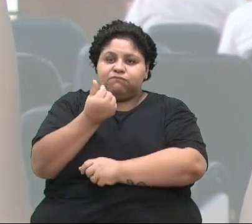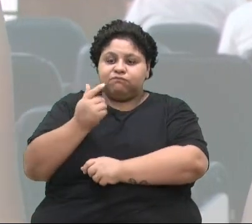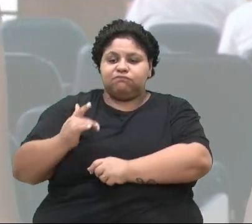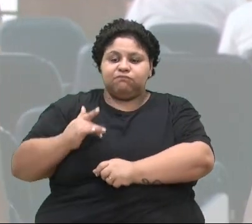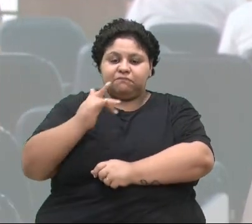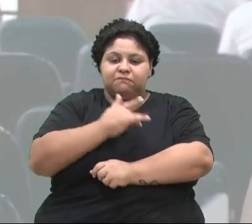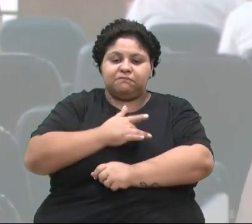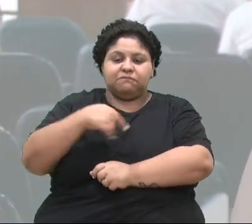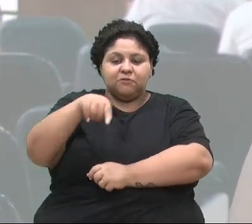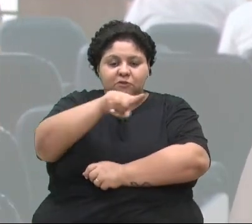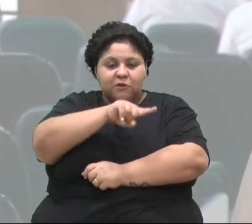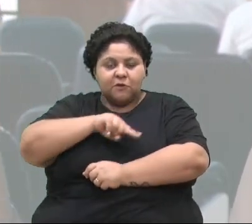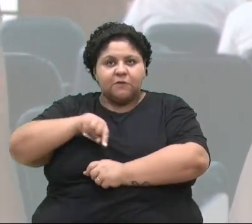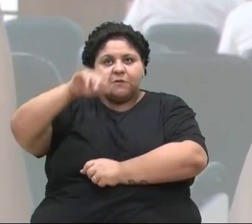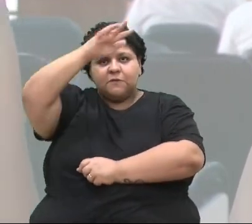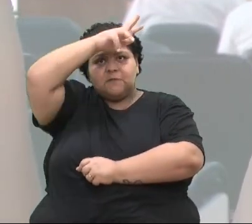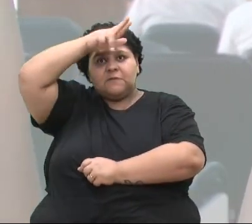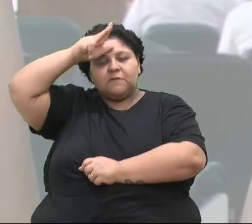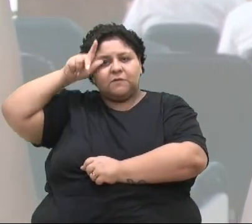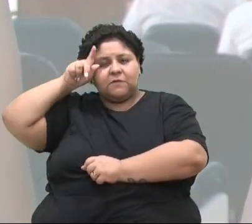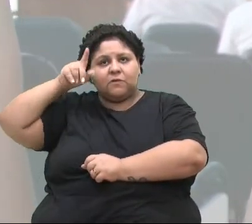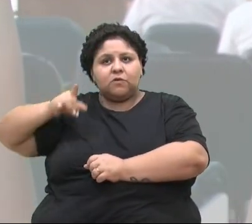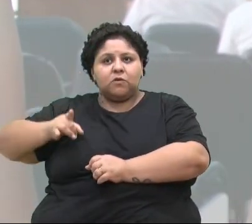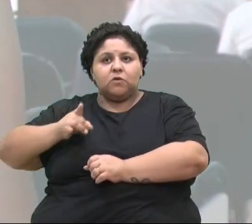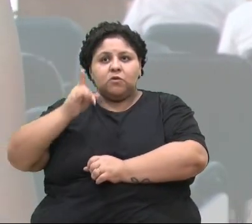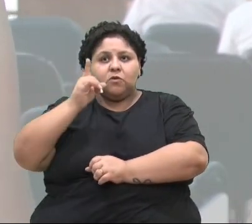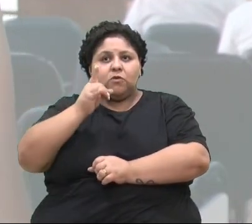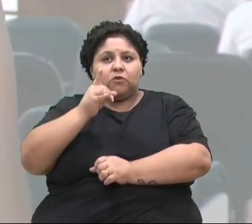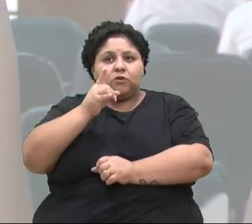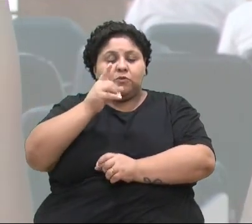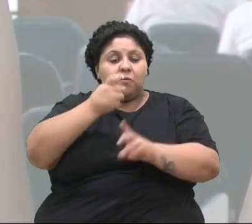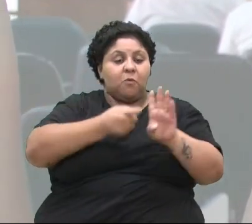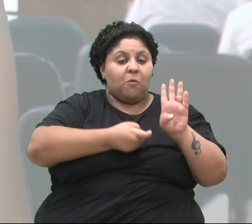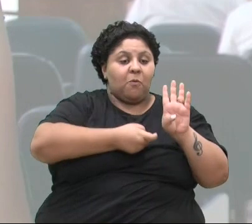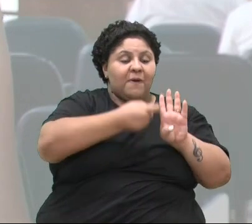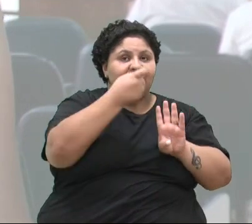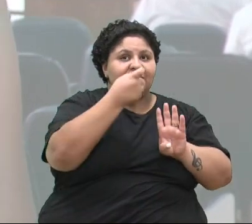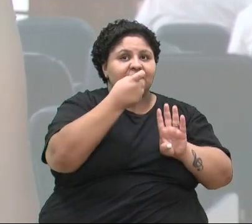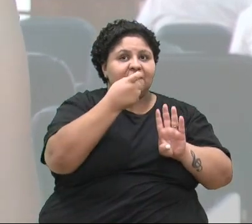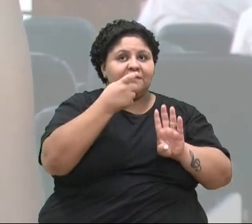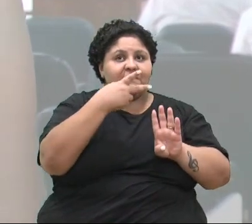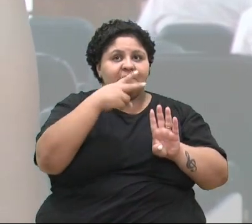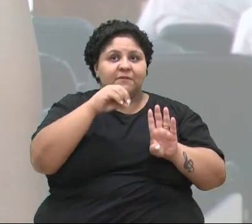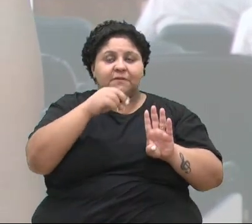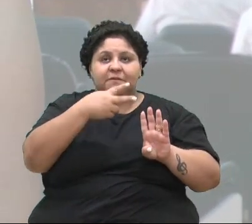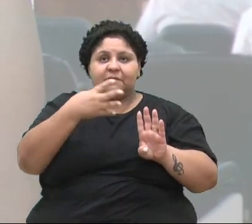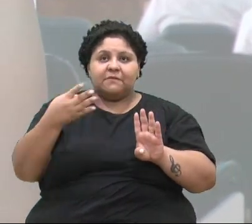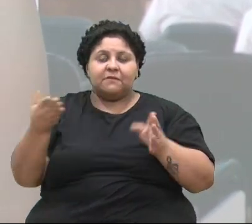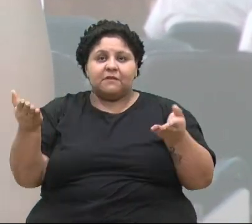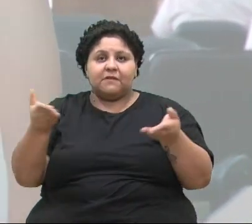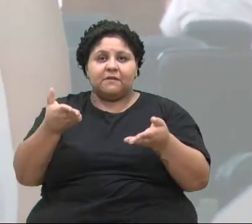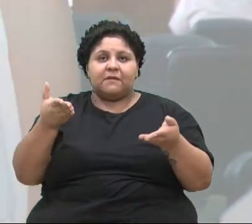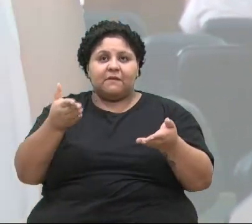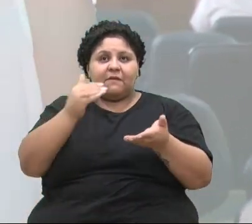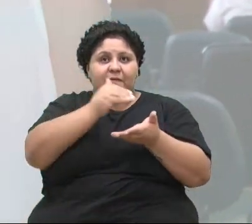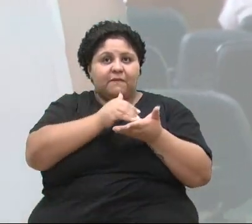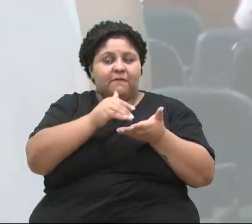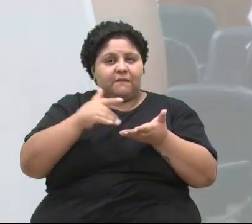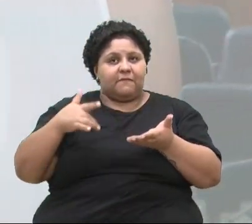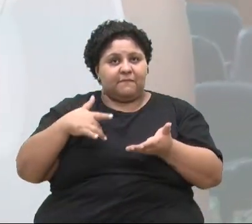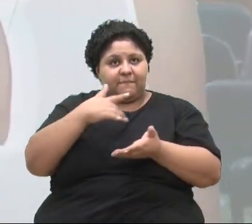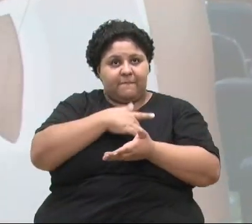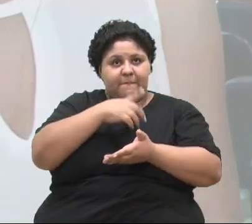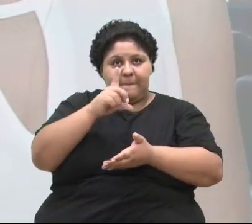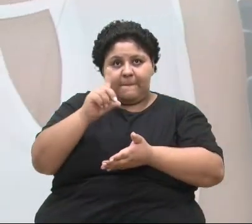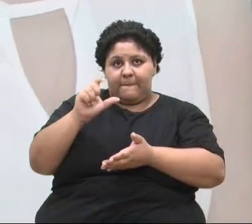nosso município, referente ao último quadrimestre de 2023. Eu estou aqui com a secretária municipal da Saúde, a Daniele